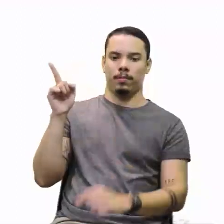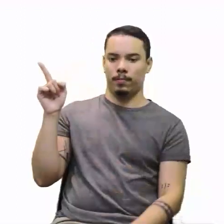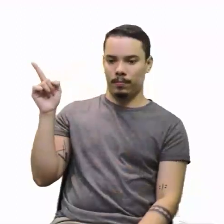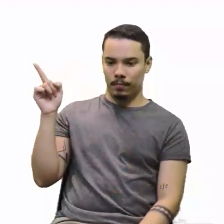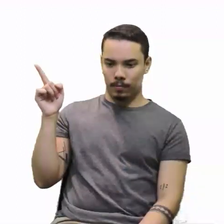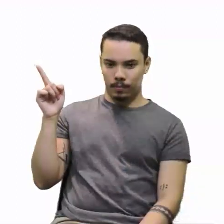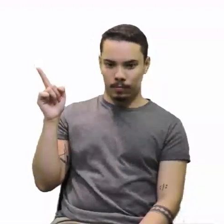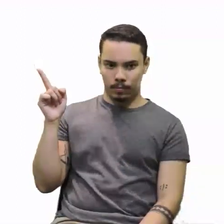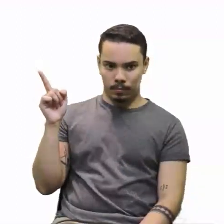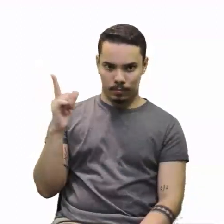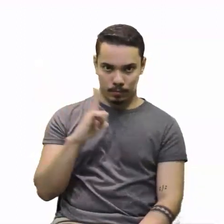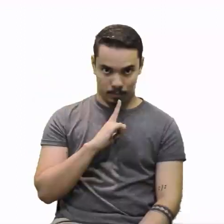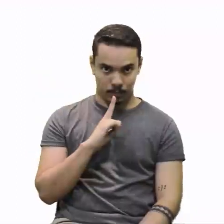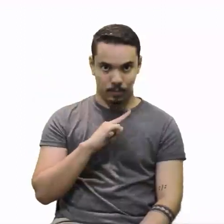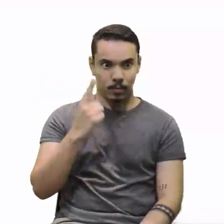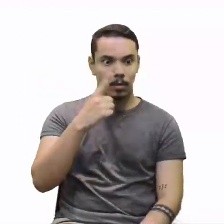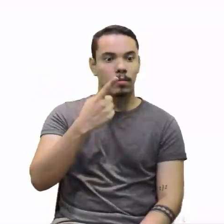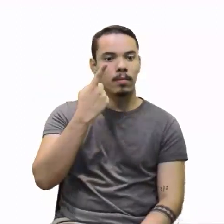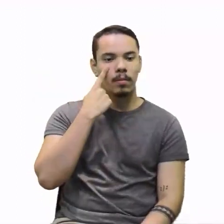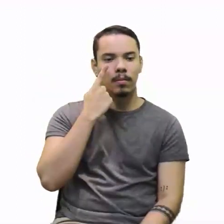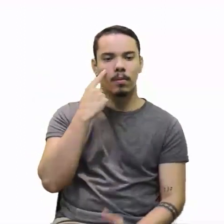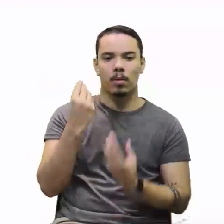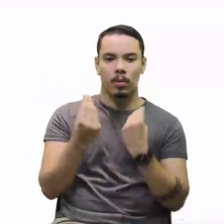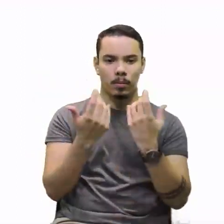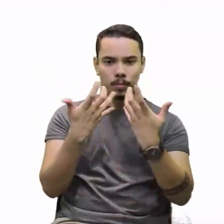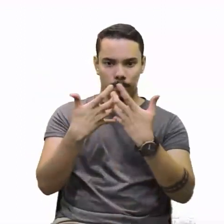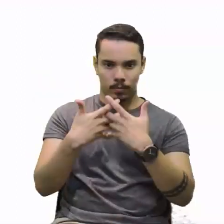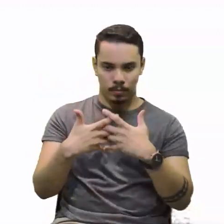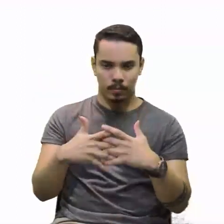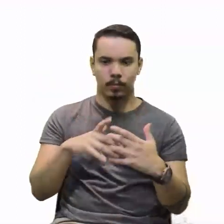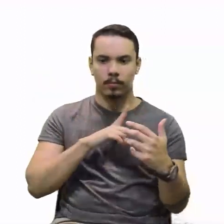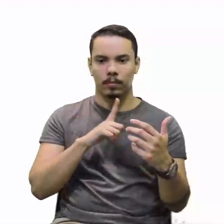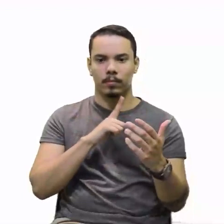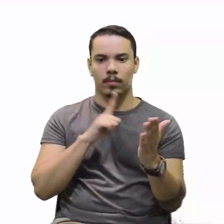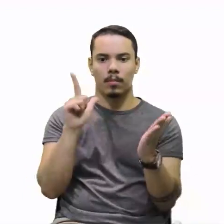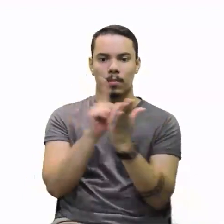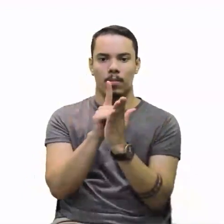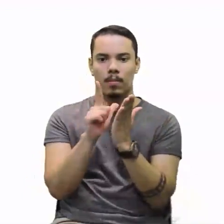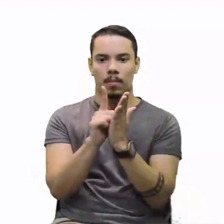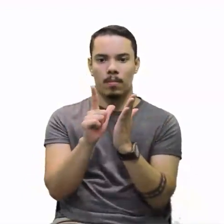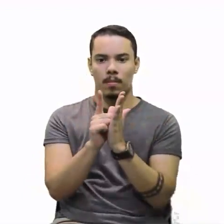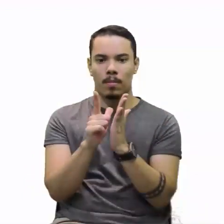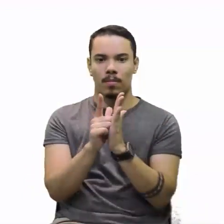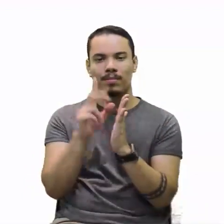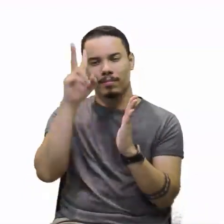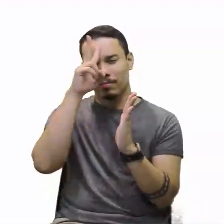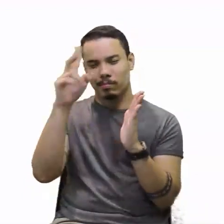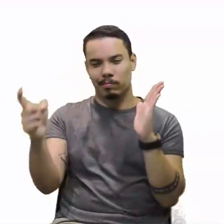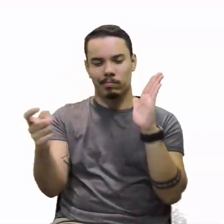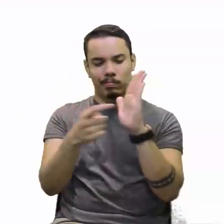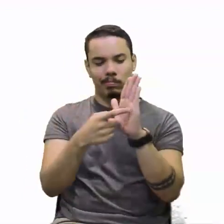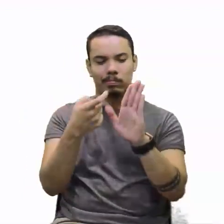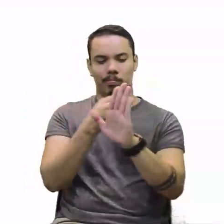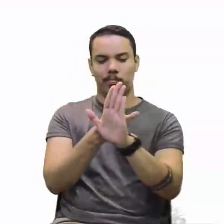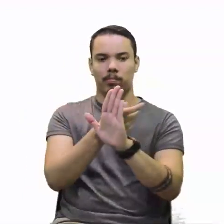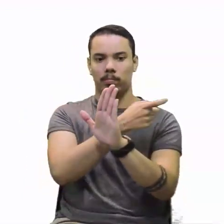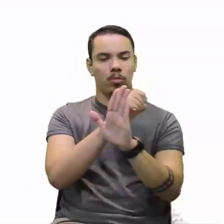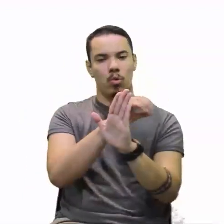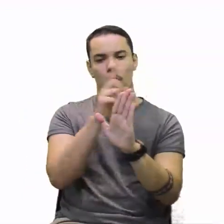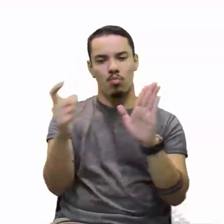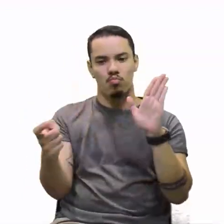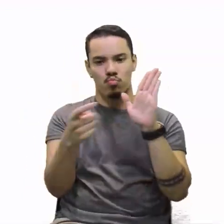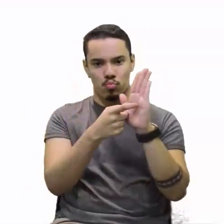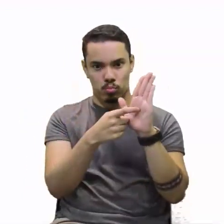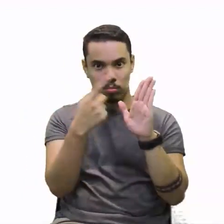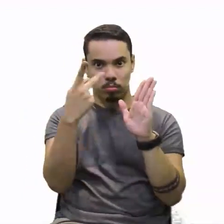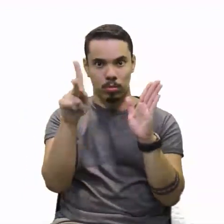nossa tela que tem aí. E dirigido para o papel, entrando no papel. Se você estivesse no